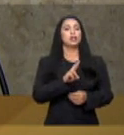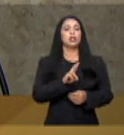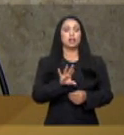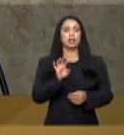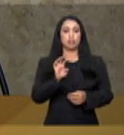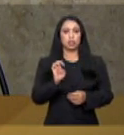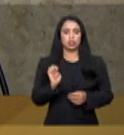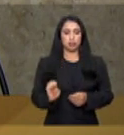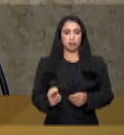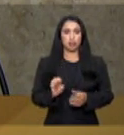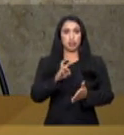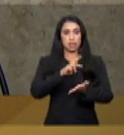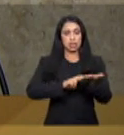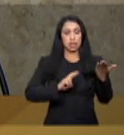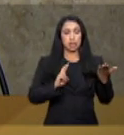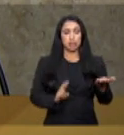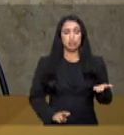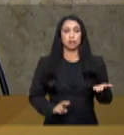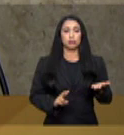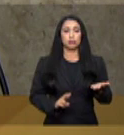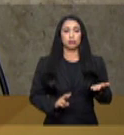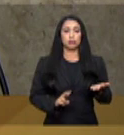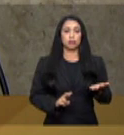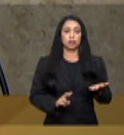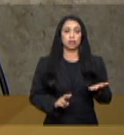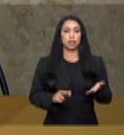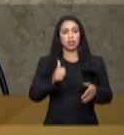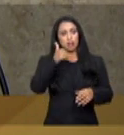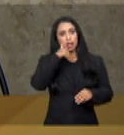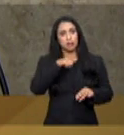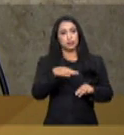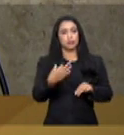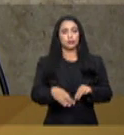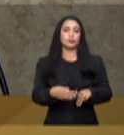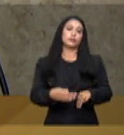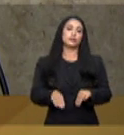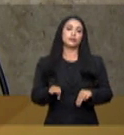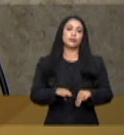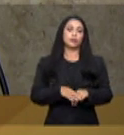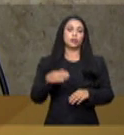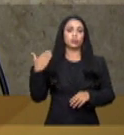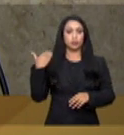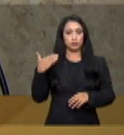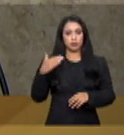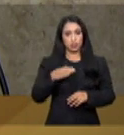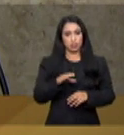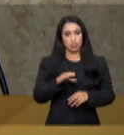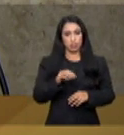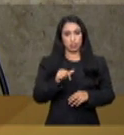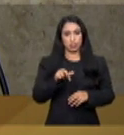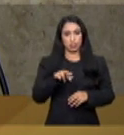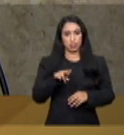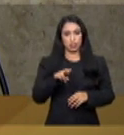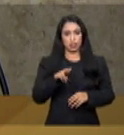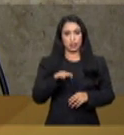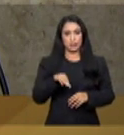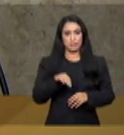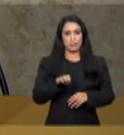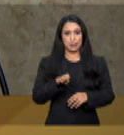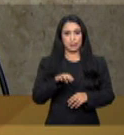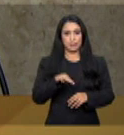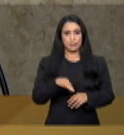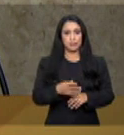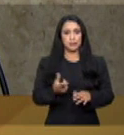ministro-presidente, da relatoria da Sua Excelência, a ministra Carmen Lúcia. Estamos